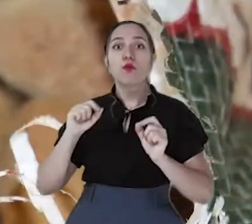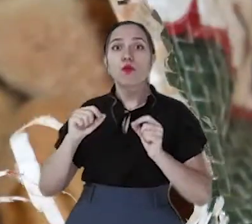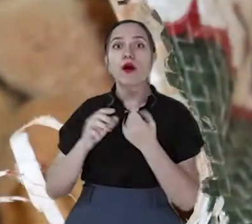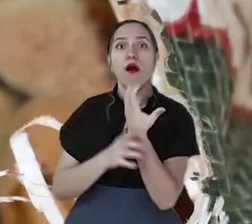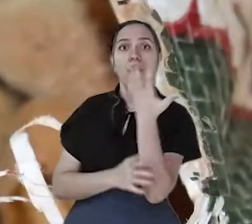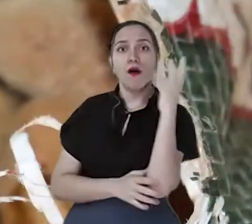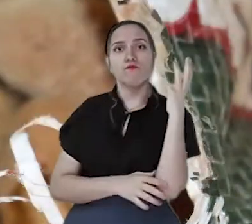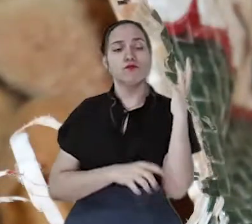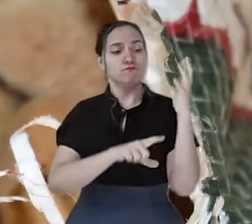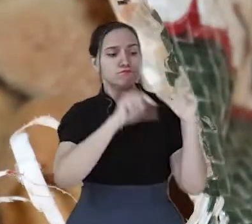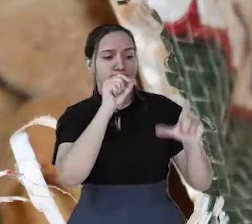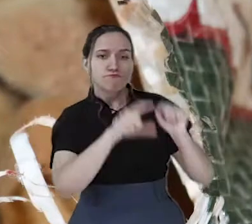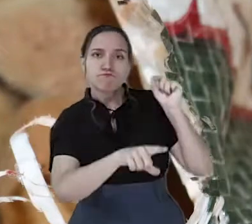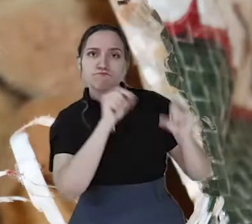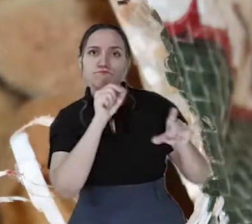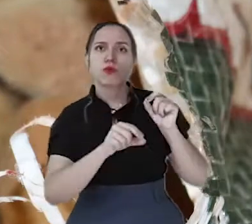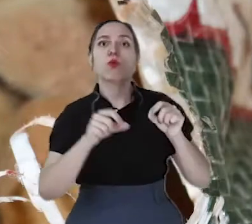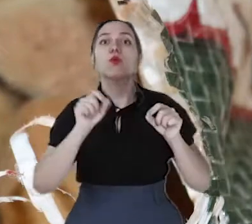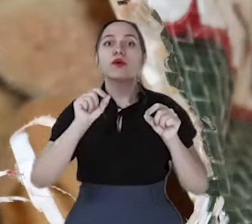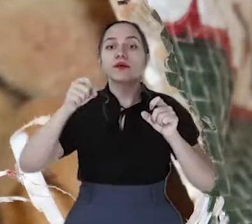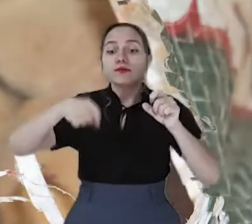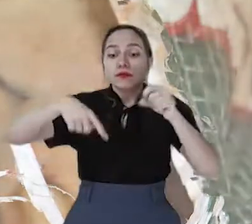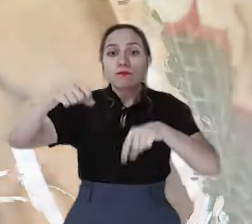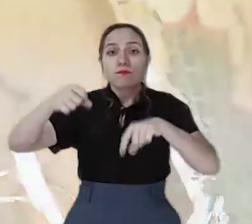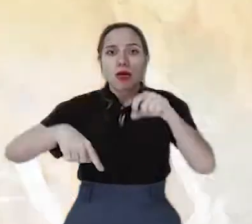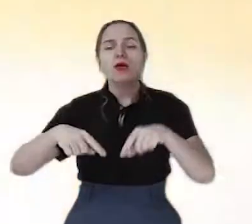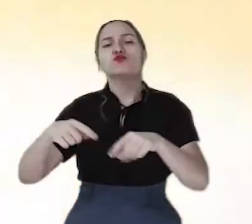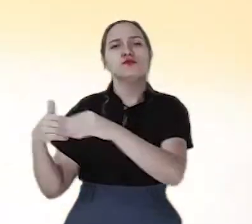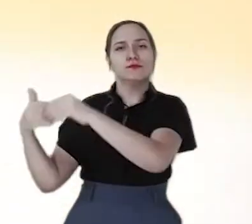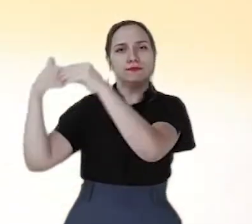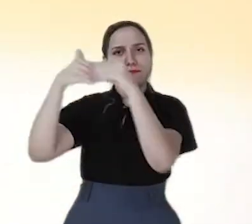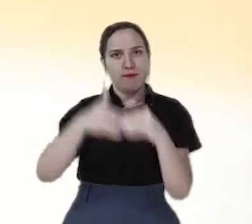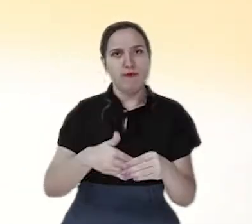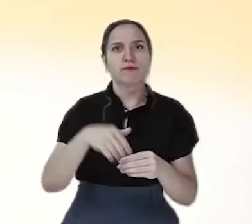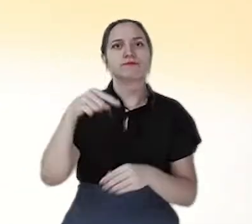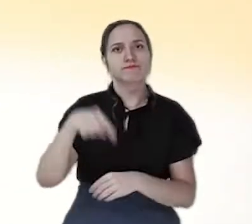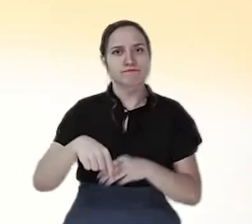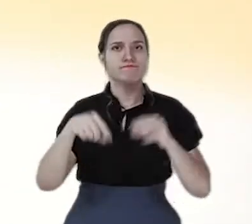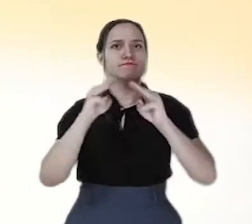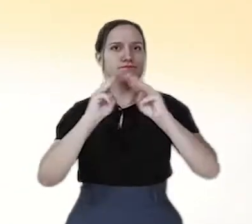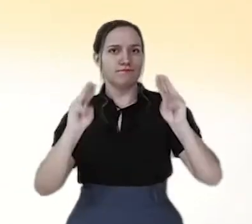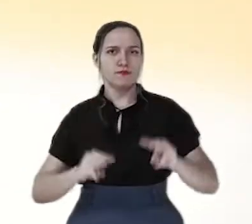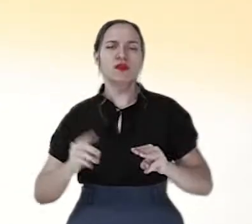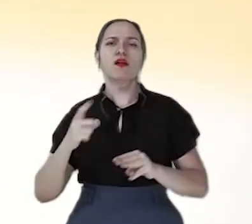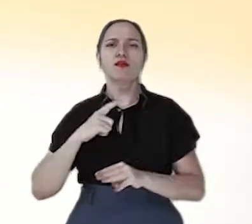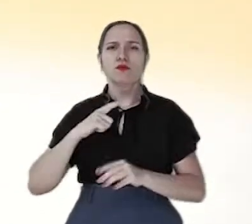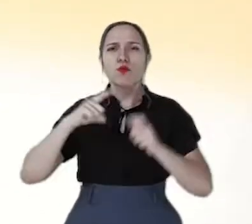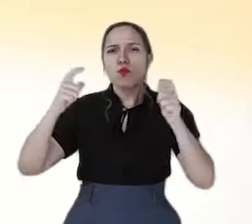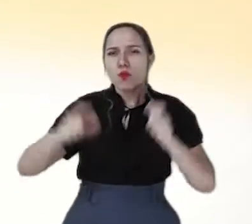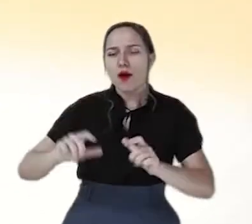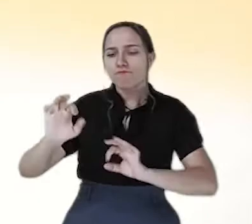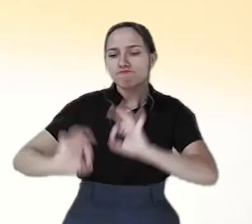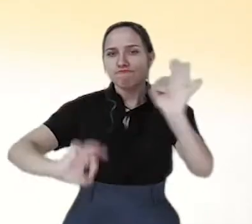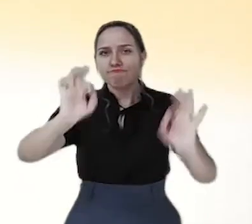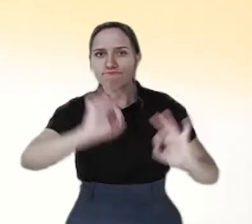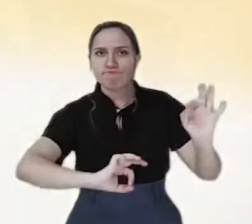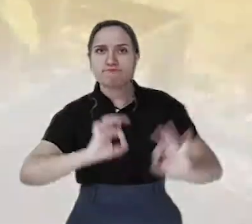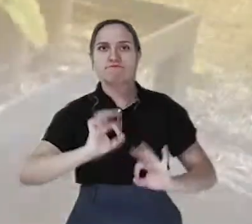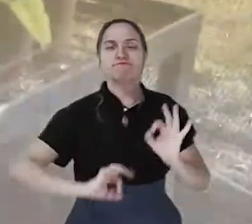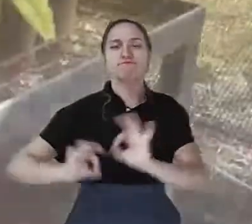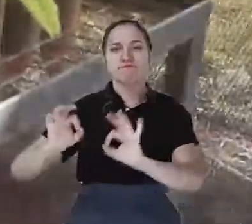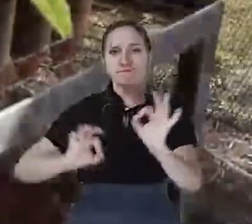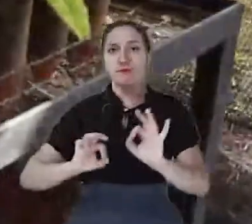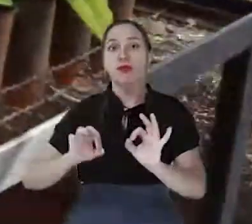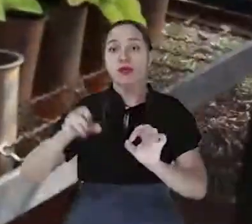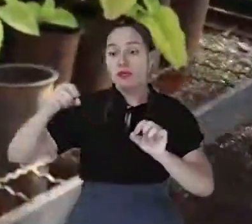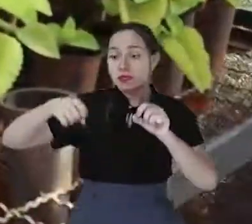semente, essas sementes são trazidas para cá, elas são preparadas, né? Uma parte dela imediatamente já vem para o processo